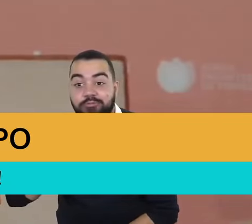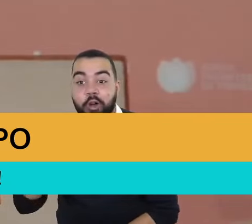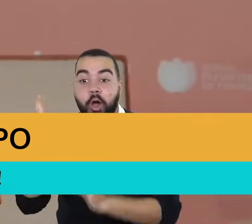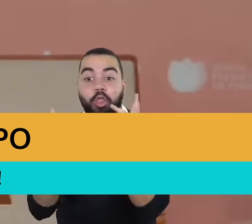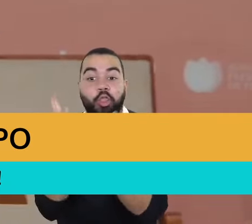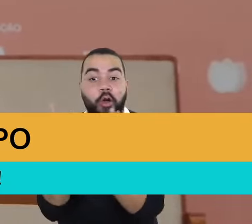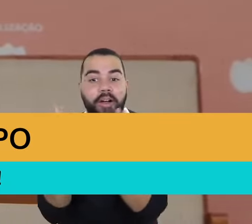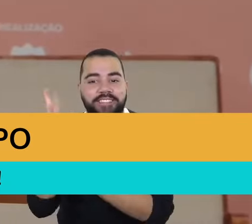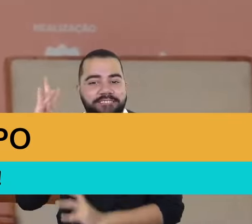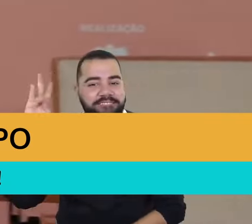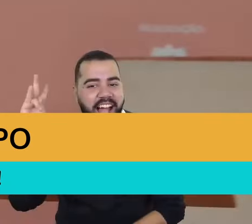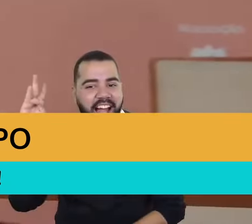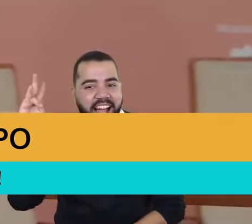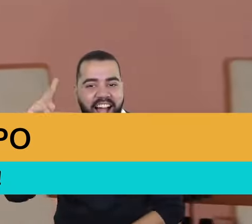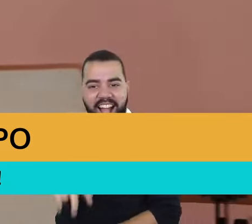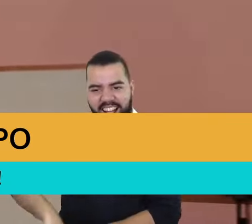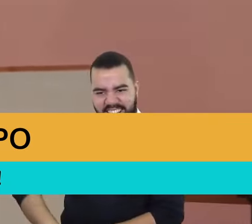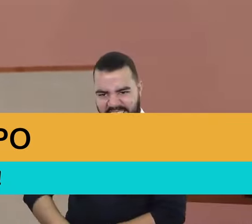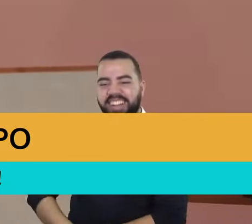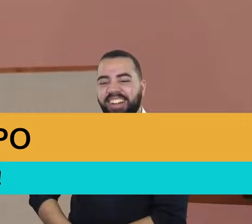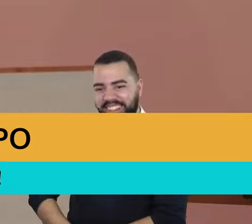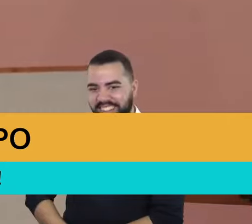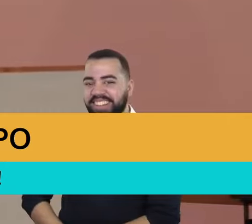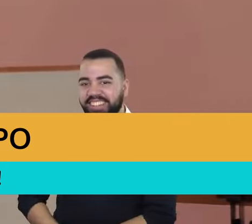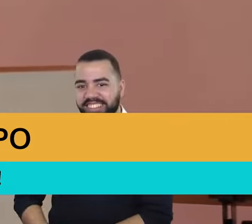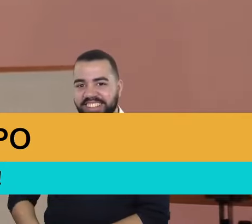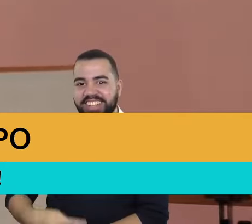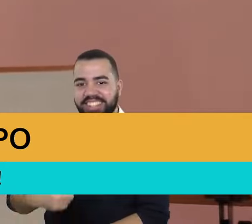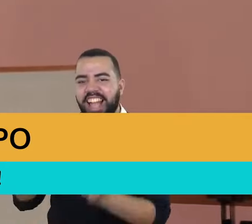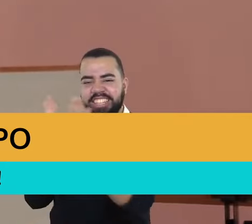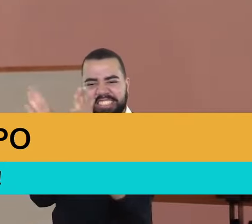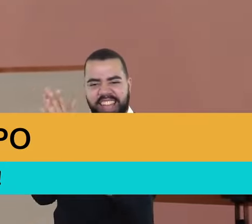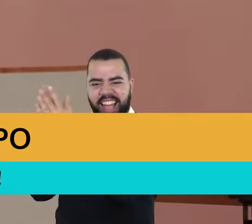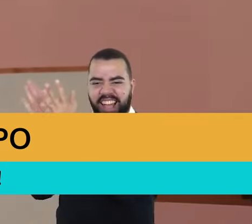noivei? Nossa,